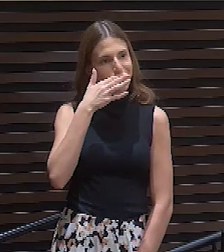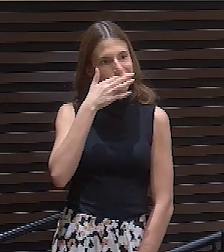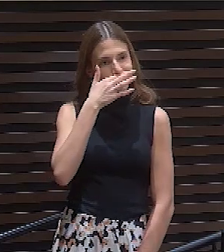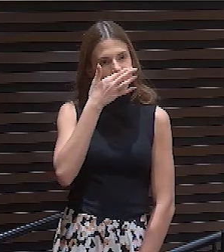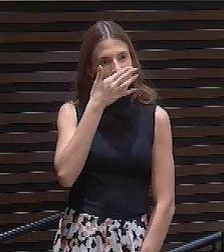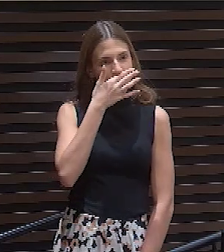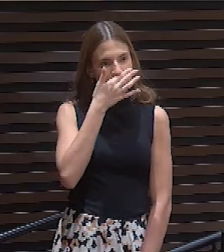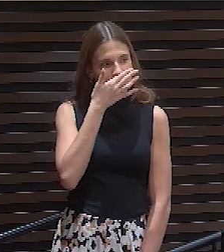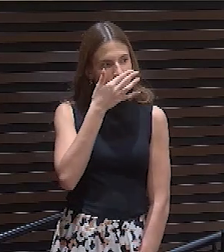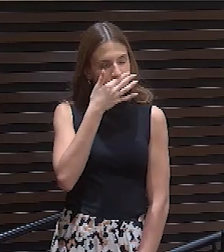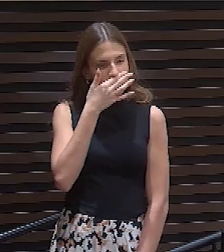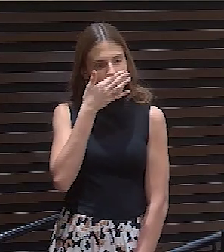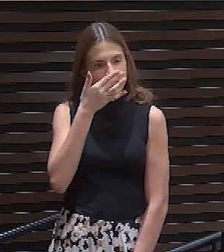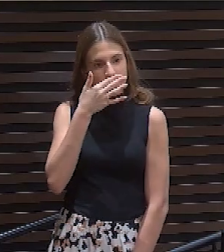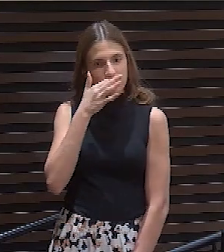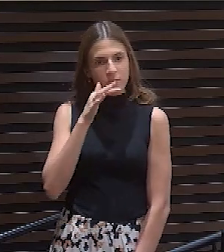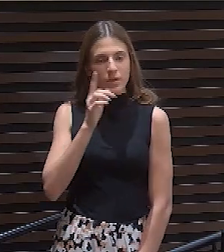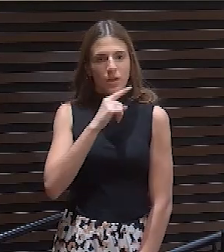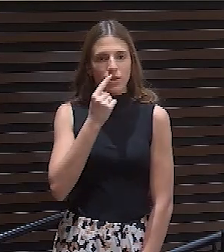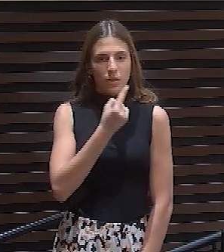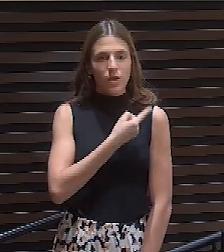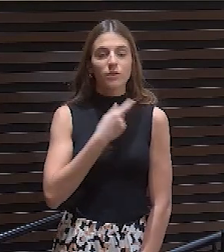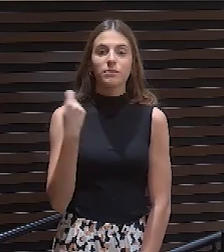Nós temos que transpirar